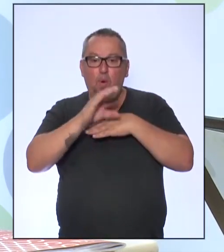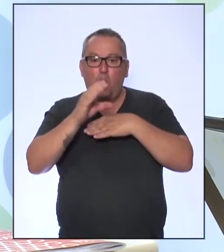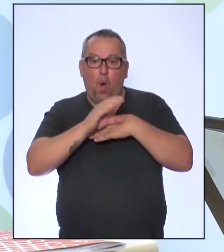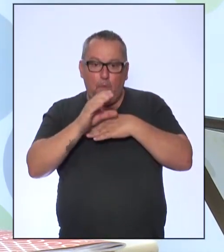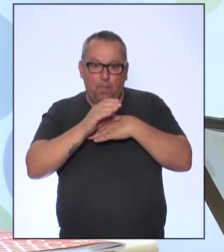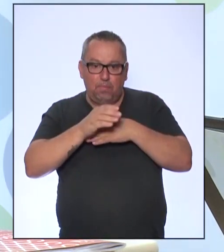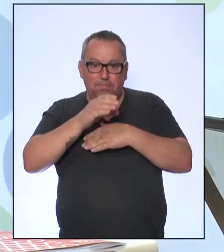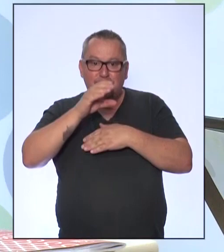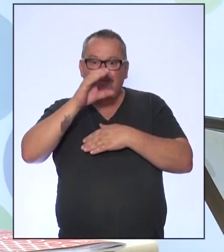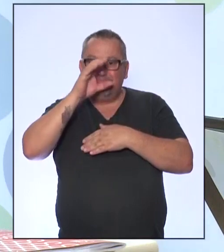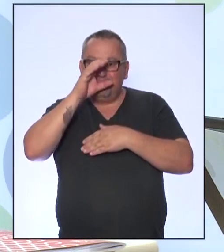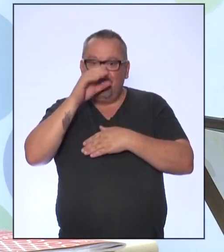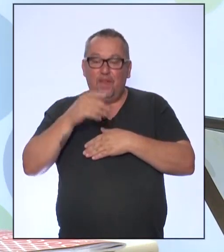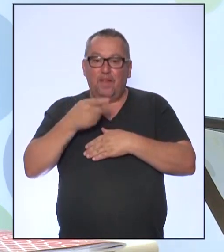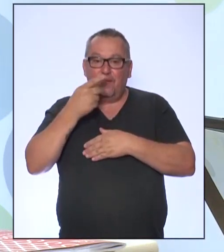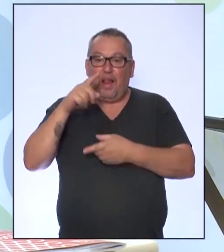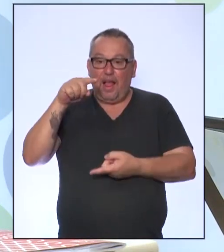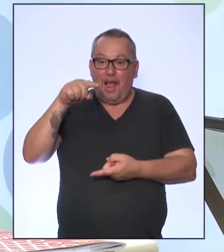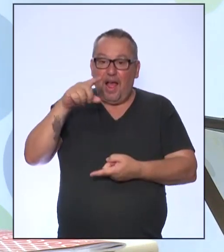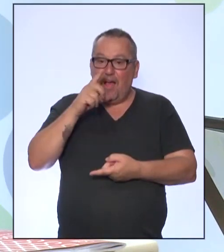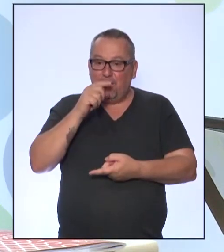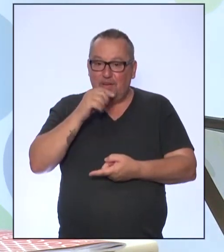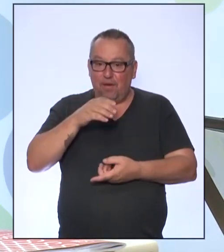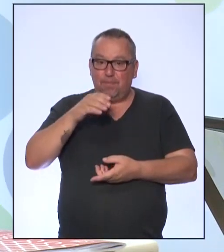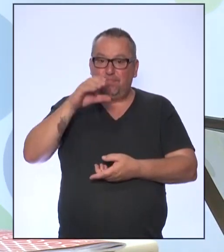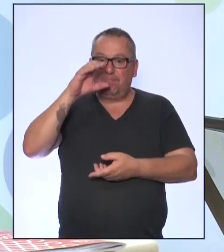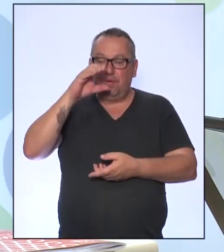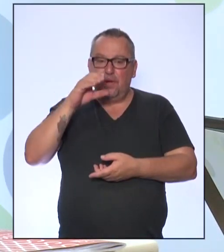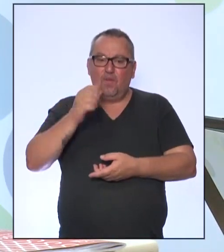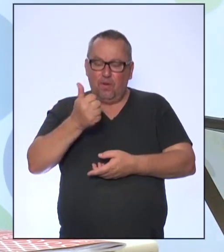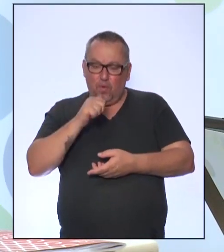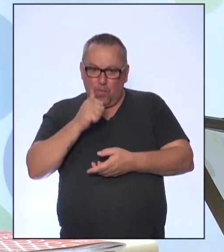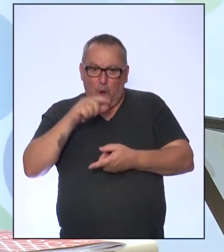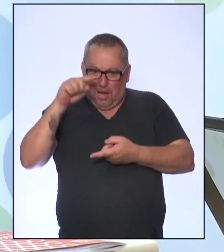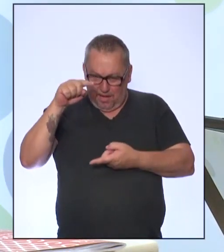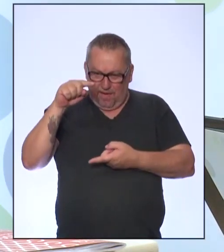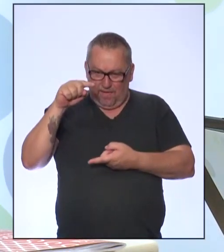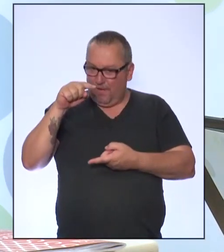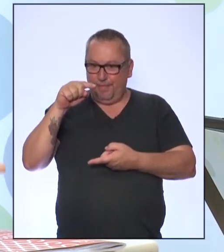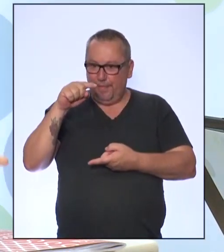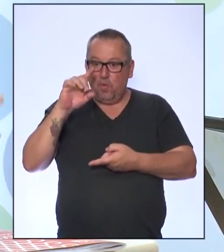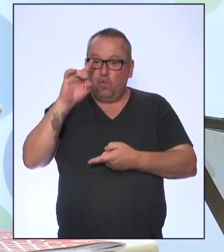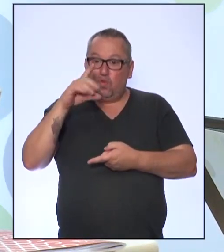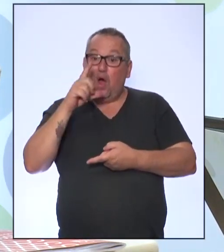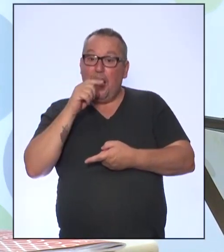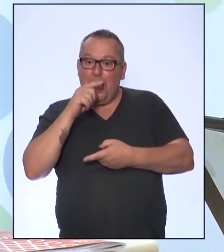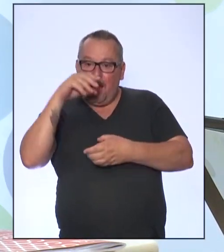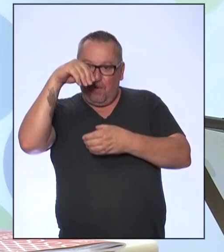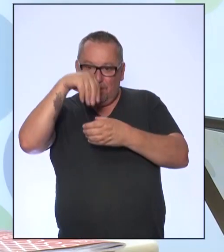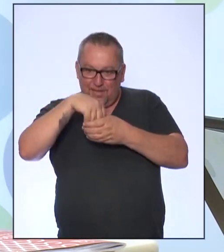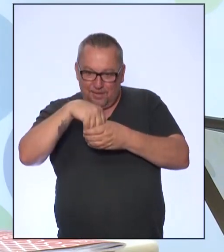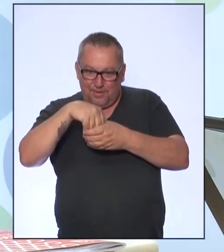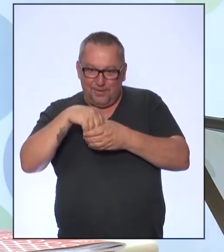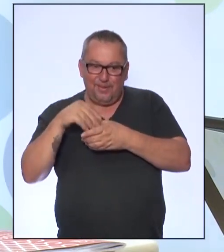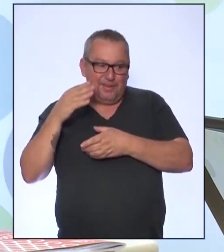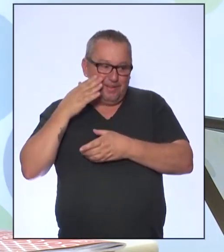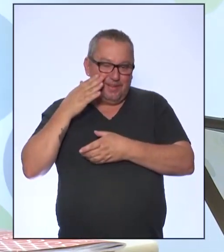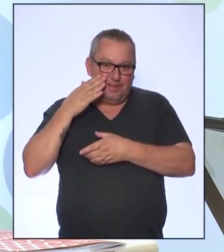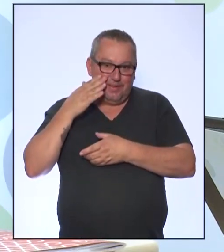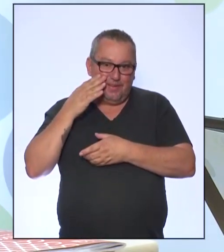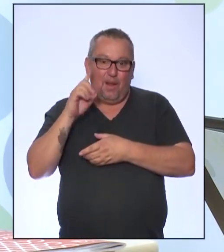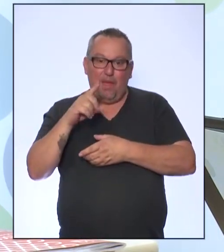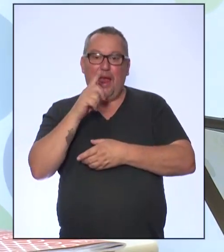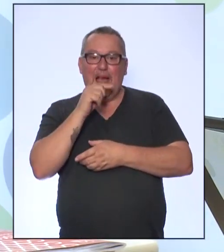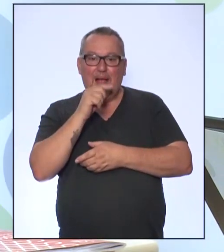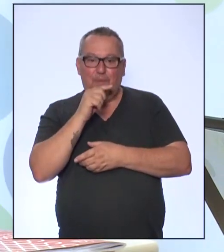Né? Eu tomei uma garrafa de água, ninguém pega a água. Eu vou tomar a garrafa? Não. Eu vou tomar a água, o conteúdo que está na garrafa, que neste caso é a